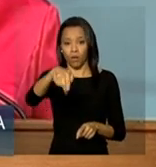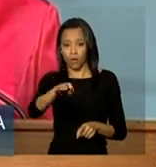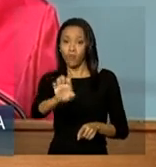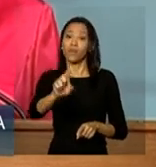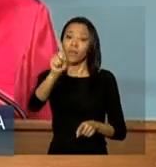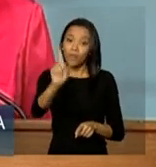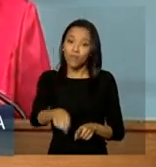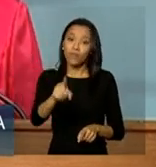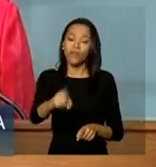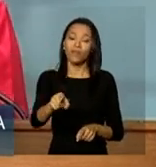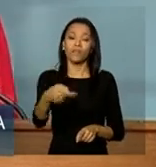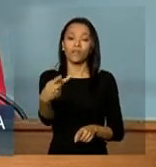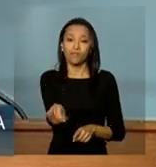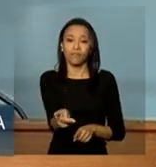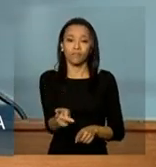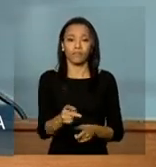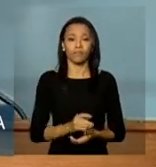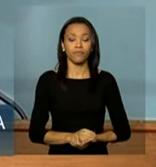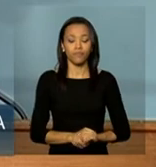Universidade de Caxias do Sul.